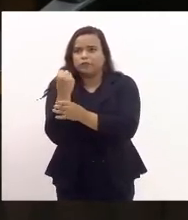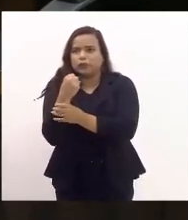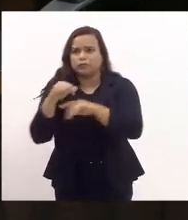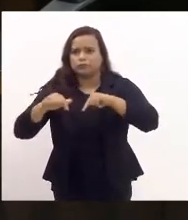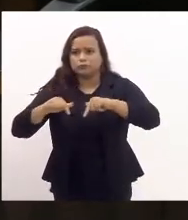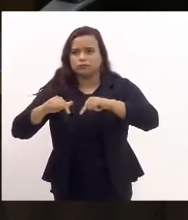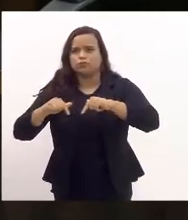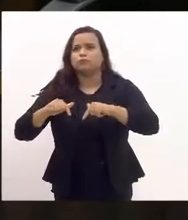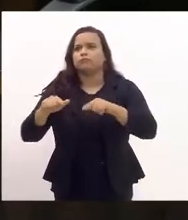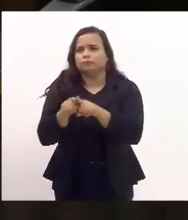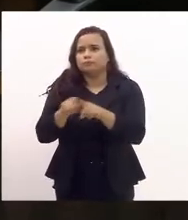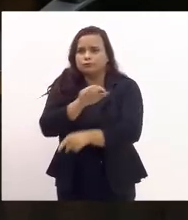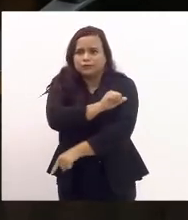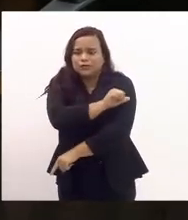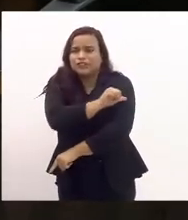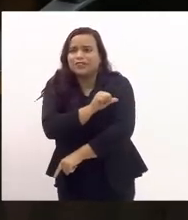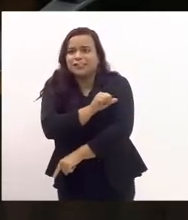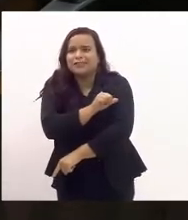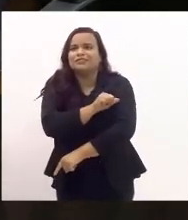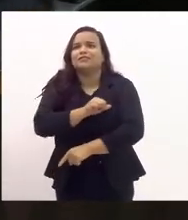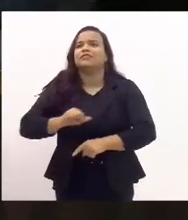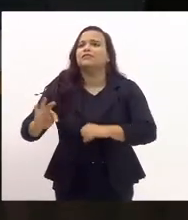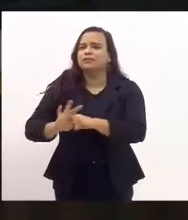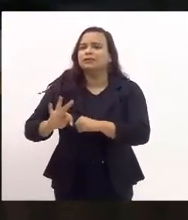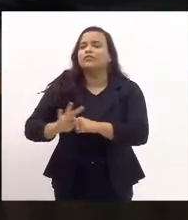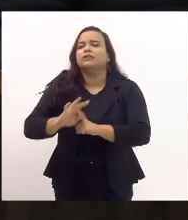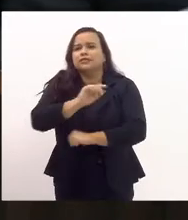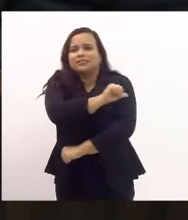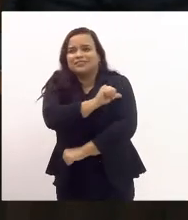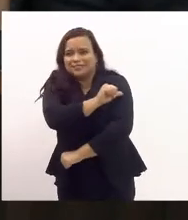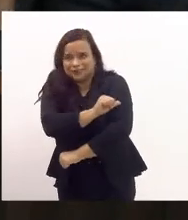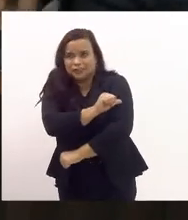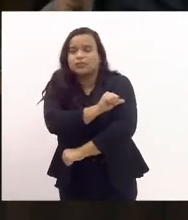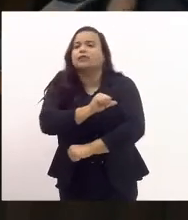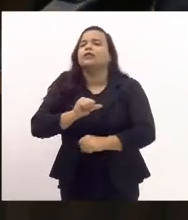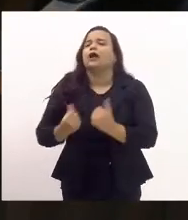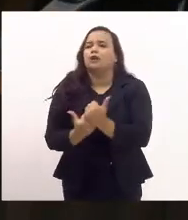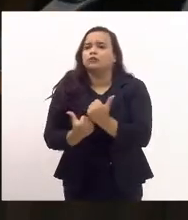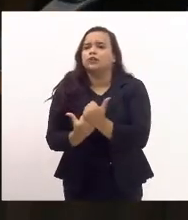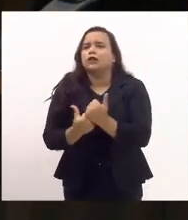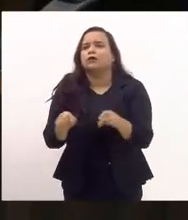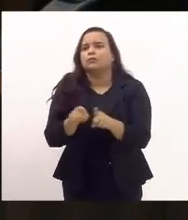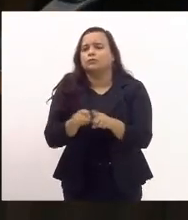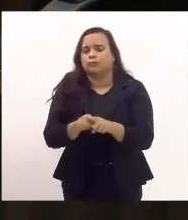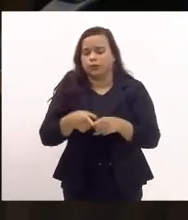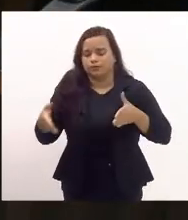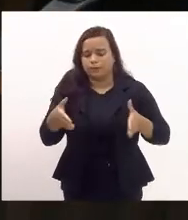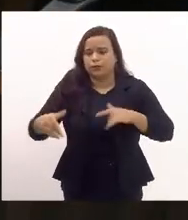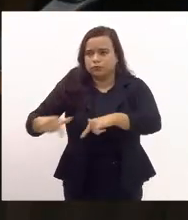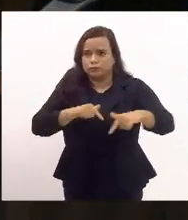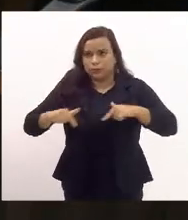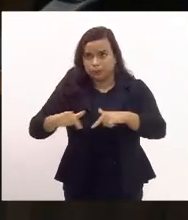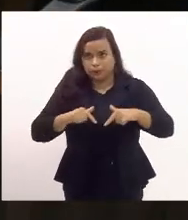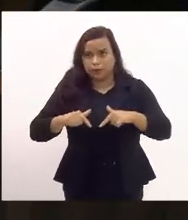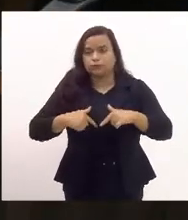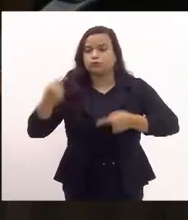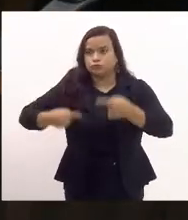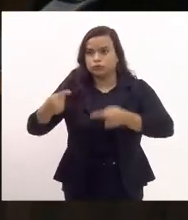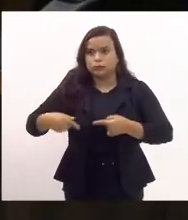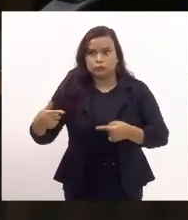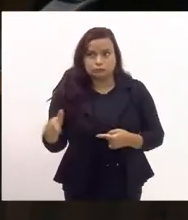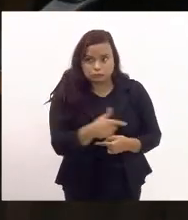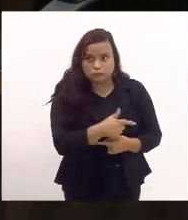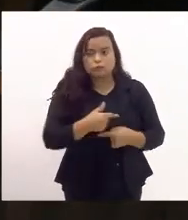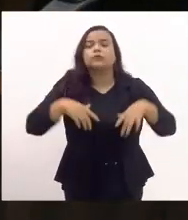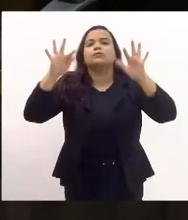enfermeiros técnicos em enfermagem e auxiliar de enfermagem durante a jornada de trabalho em discussão não havendo